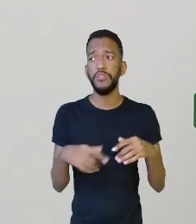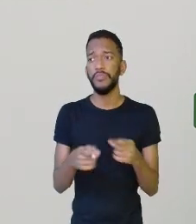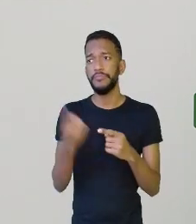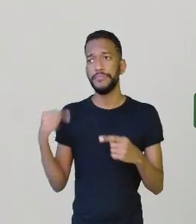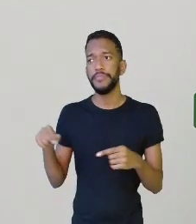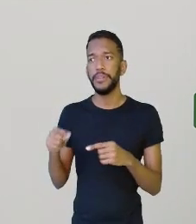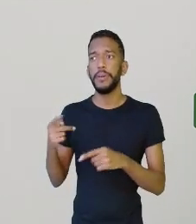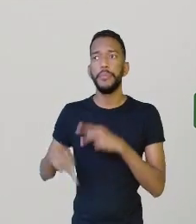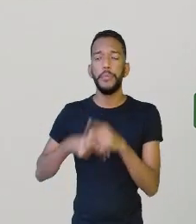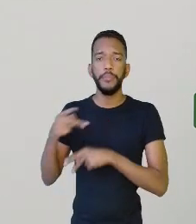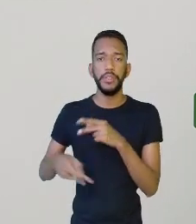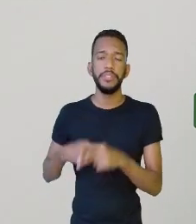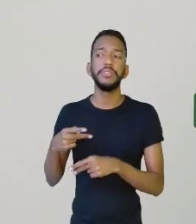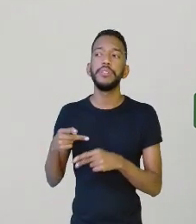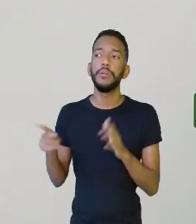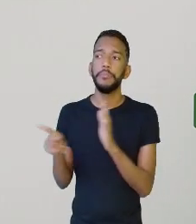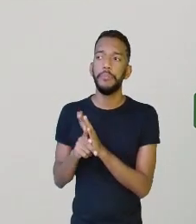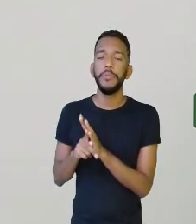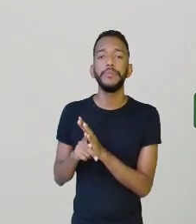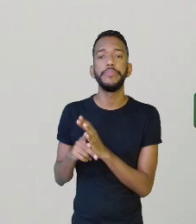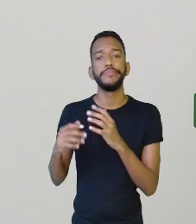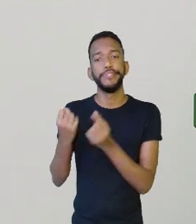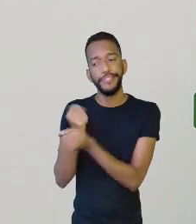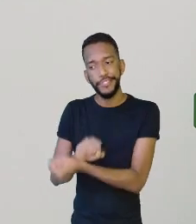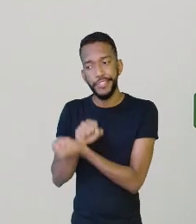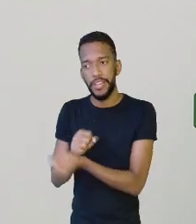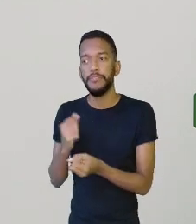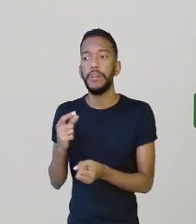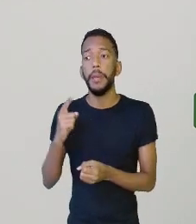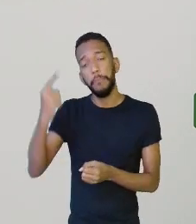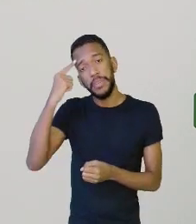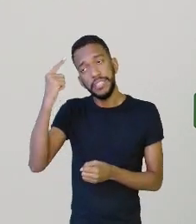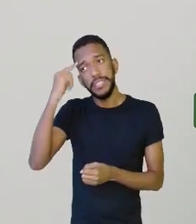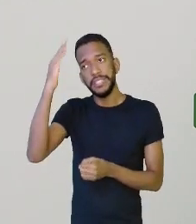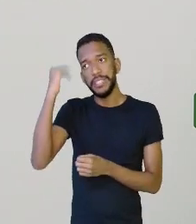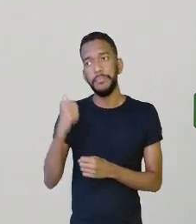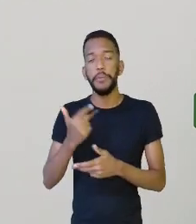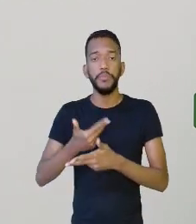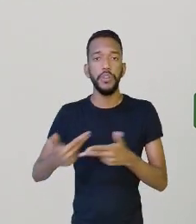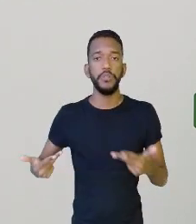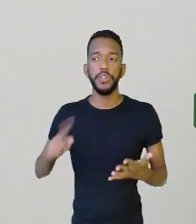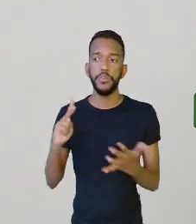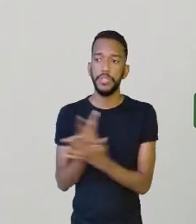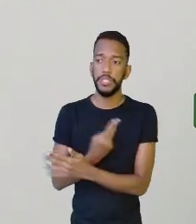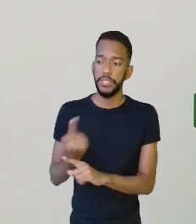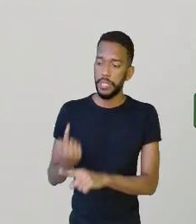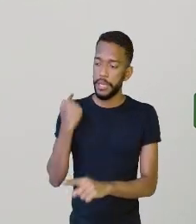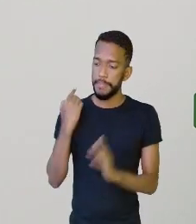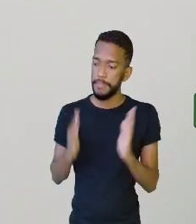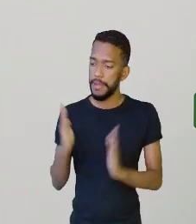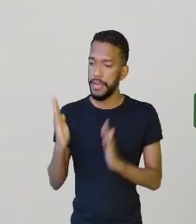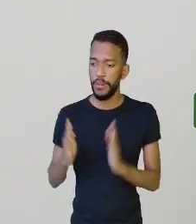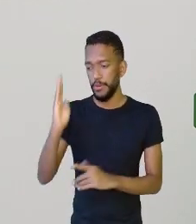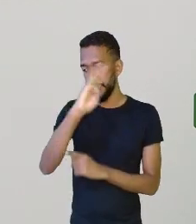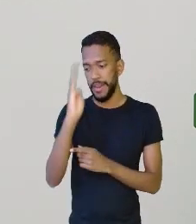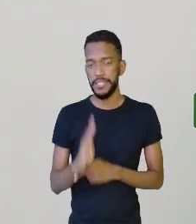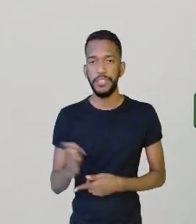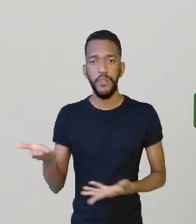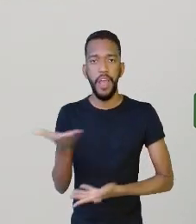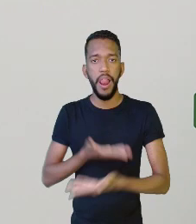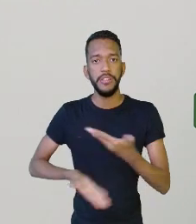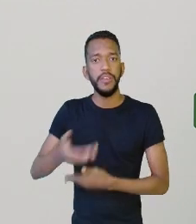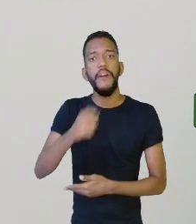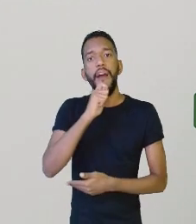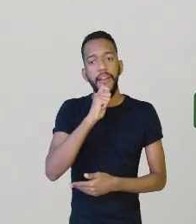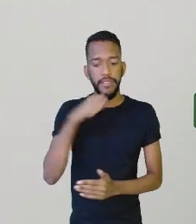escravizada? E a gente começa a pensar e saber que muita coisa que acontecia nesse período no Brasil, essas relações